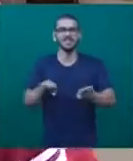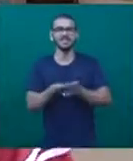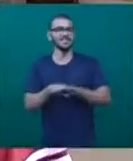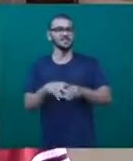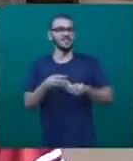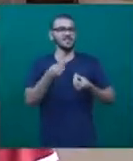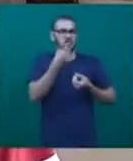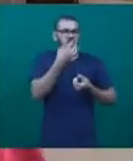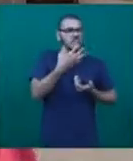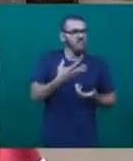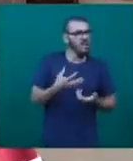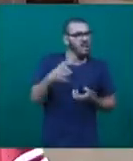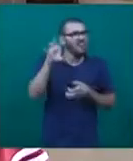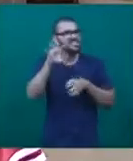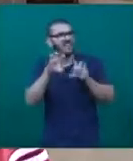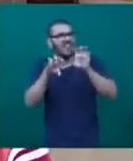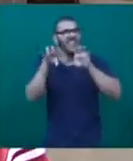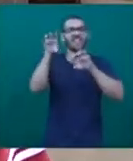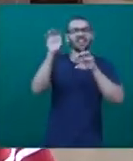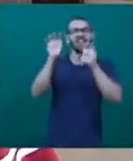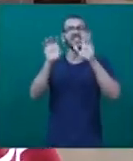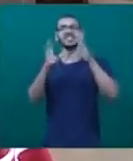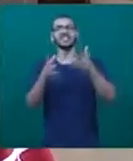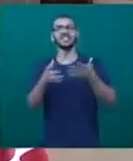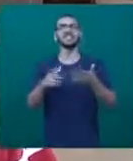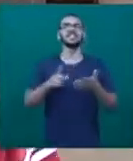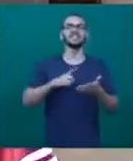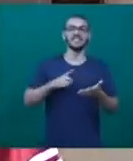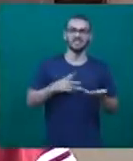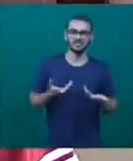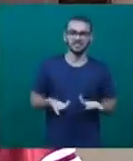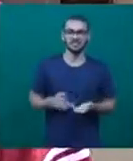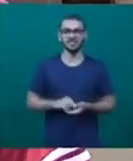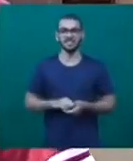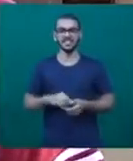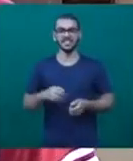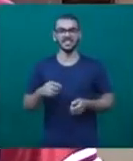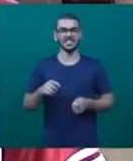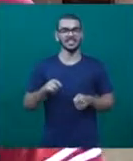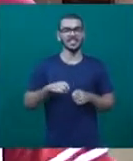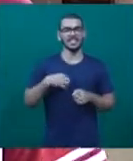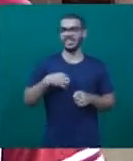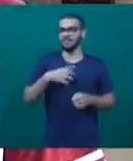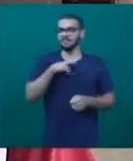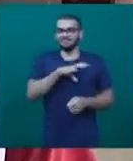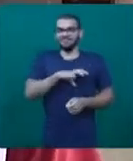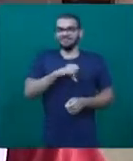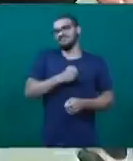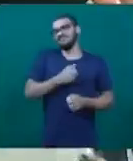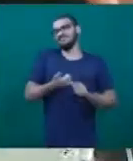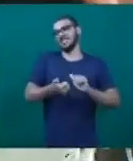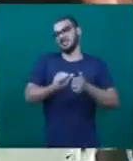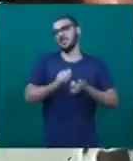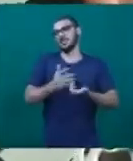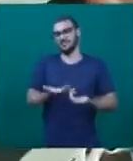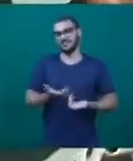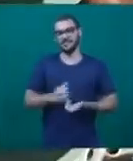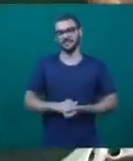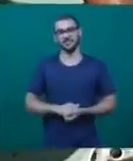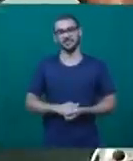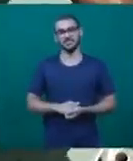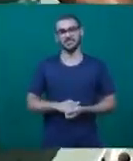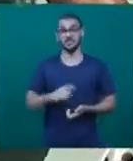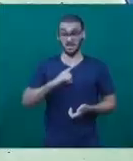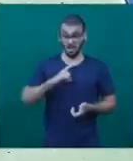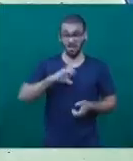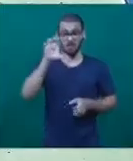pelo clima que a escalada tem, sabe? O que o esporte proporciona. Isso me fez apaixonar pelo esporte. E agora a escalada